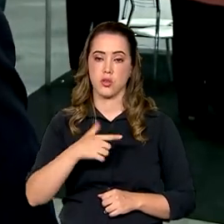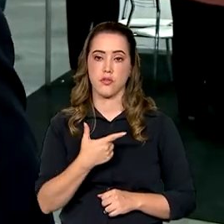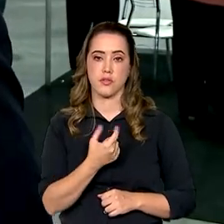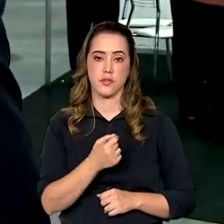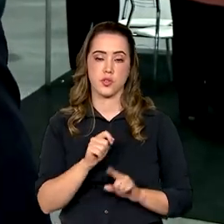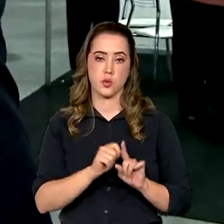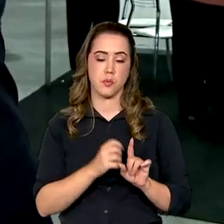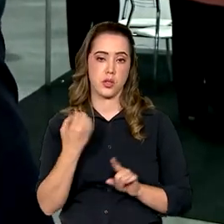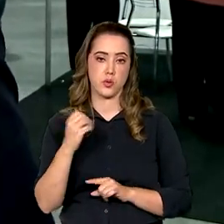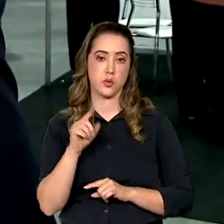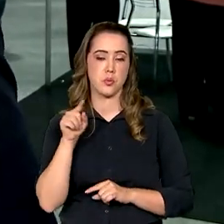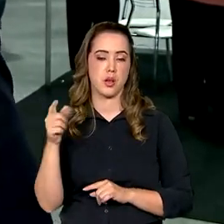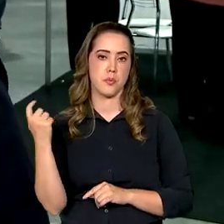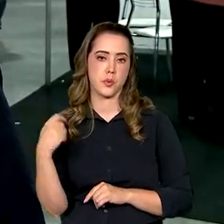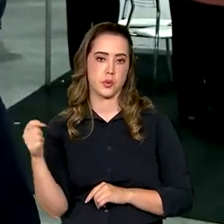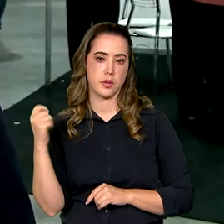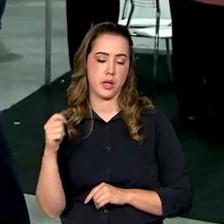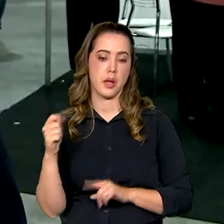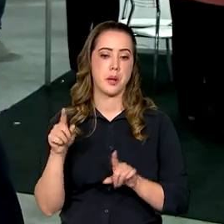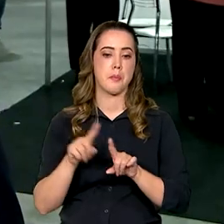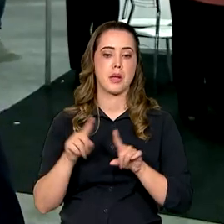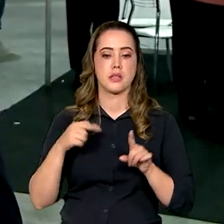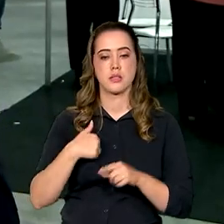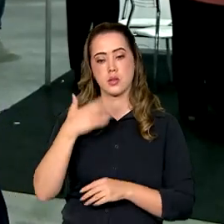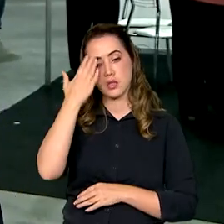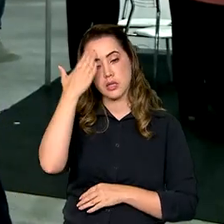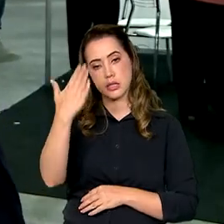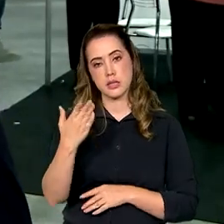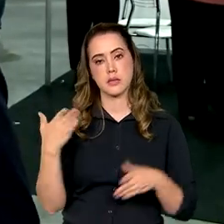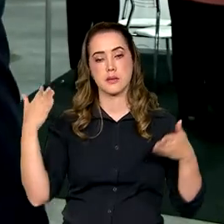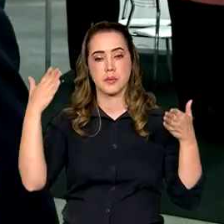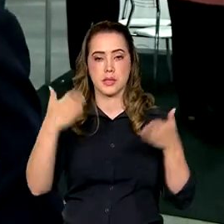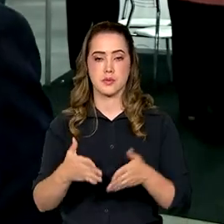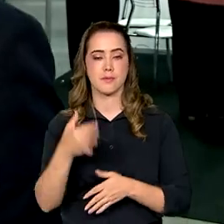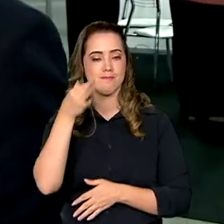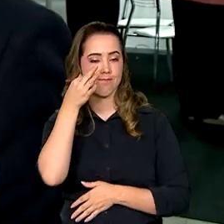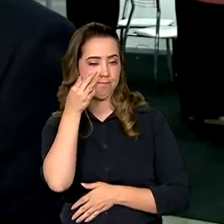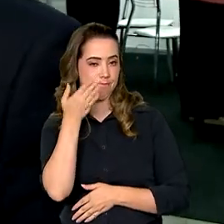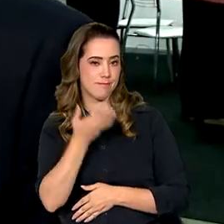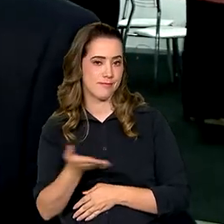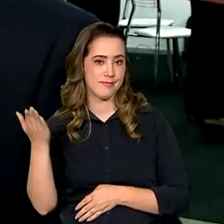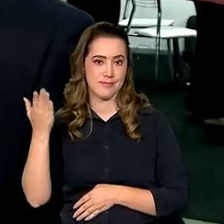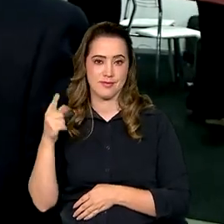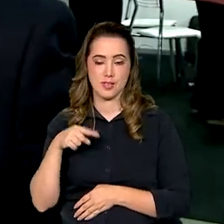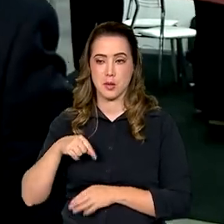outubro, em Porto Alegre. Mas só agradecer a participação, a presença,